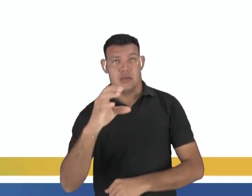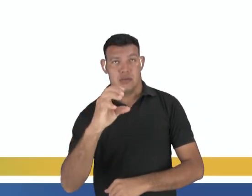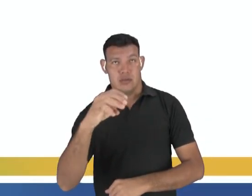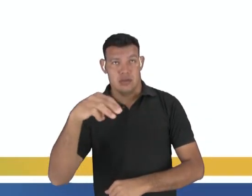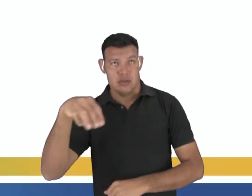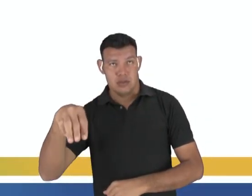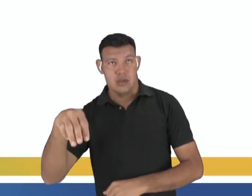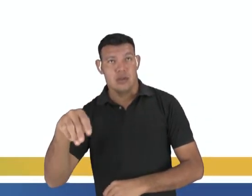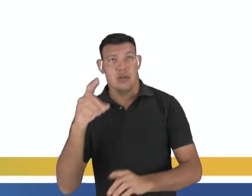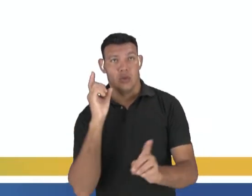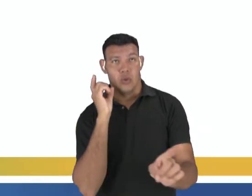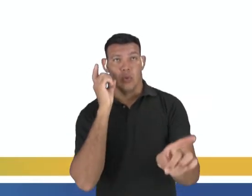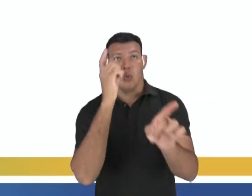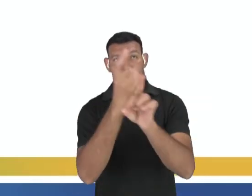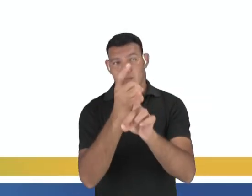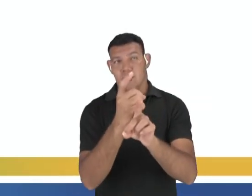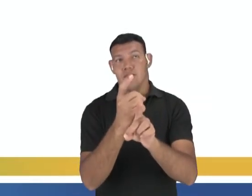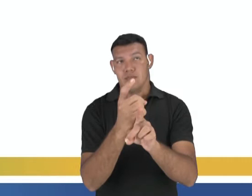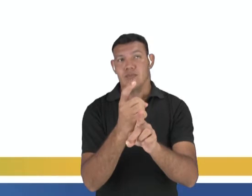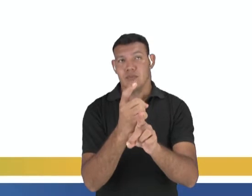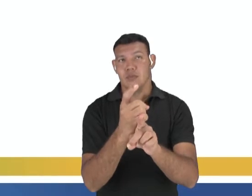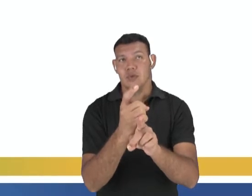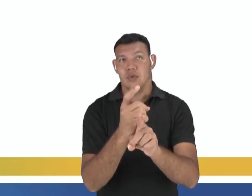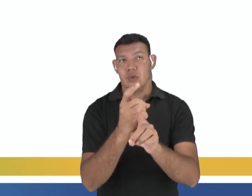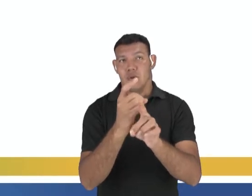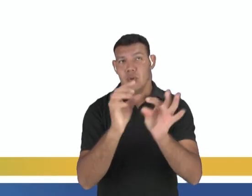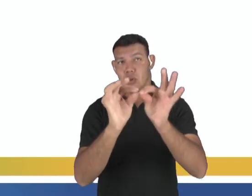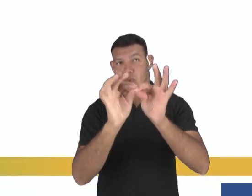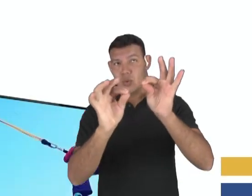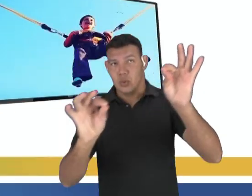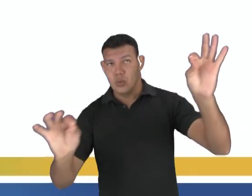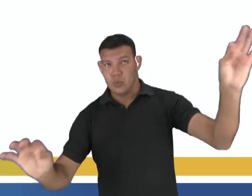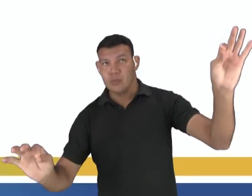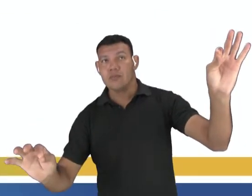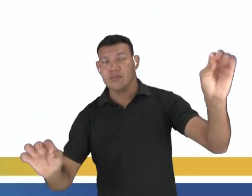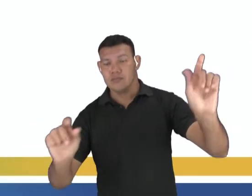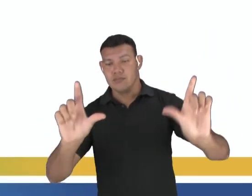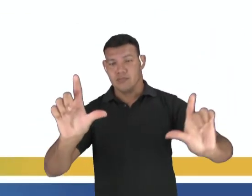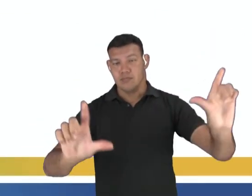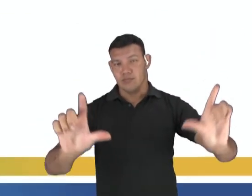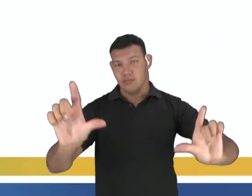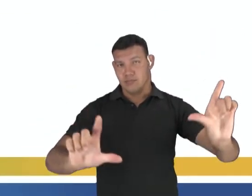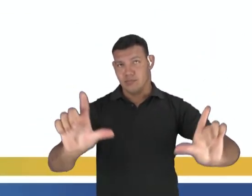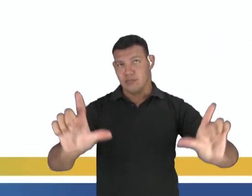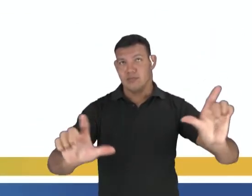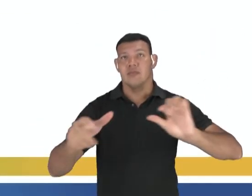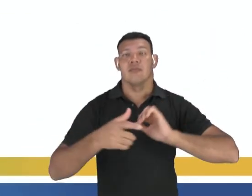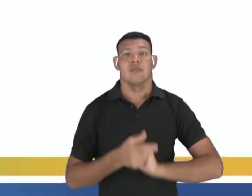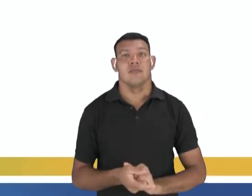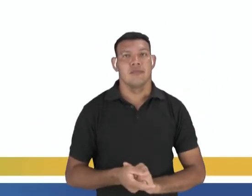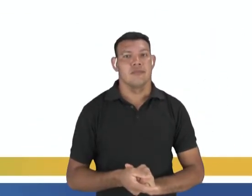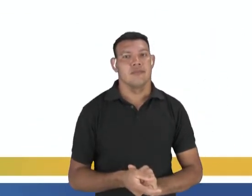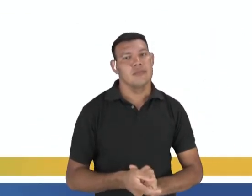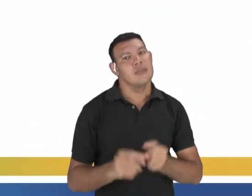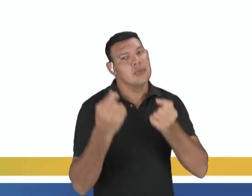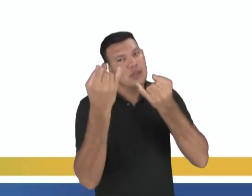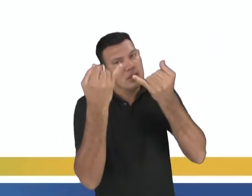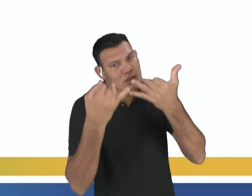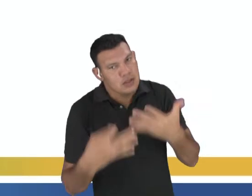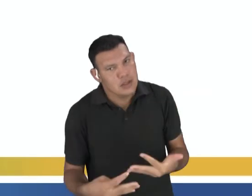a medida da Diagonal da tela dessa TV gente colete fala em 32